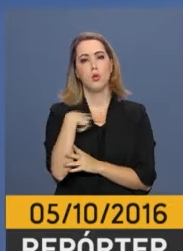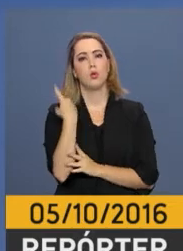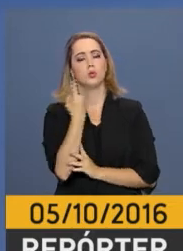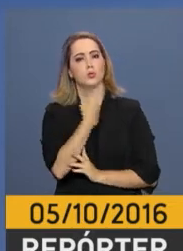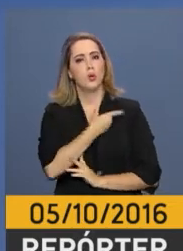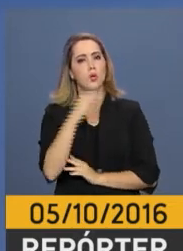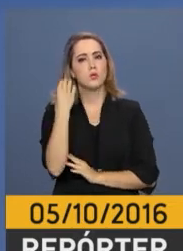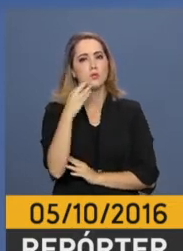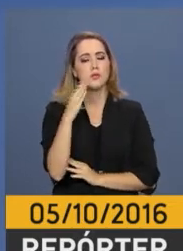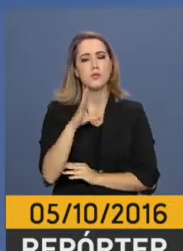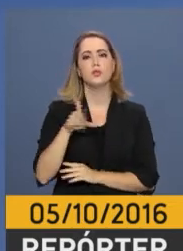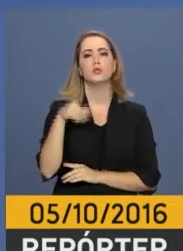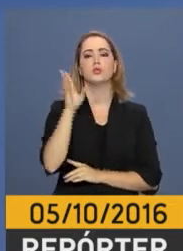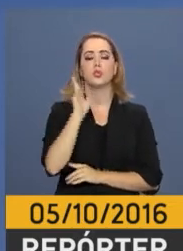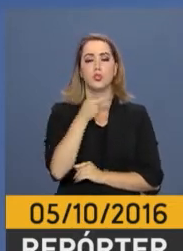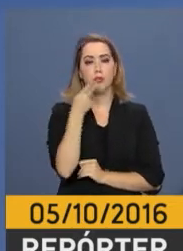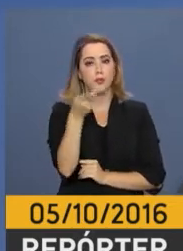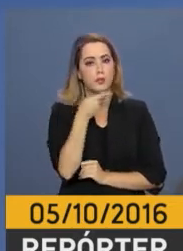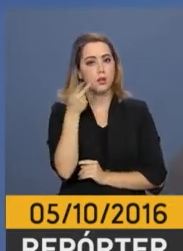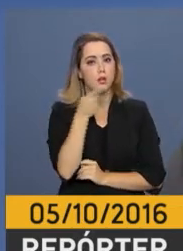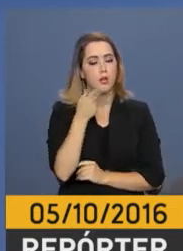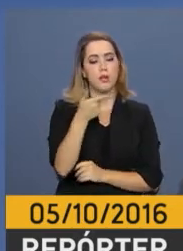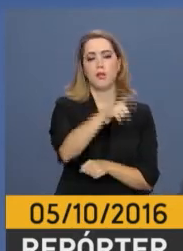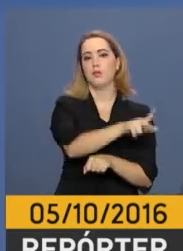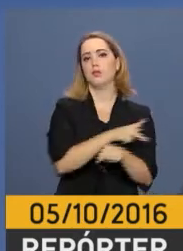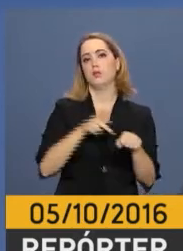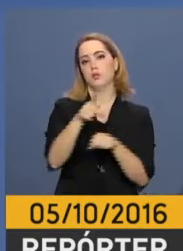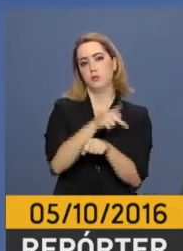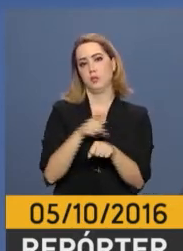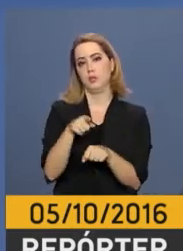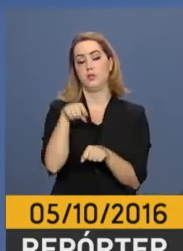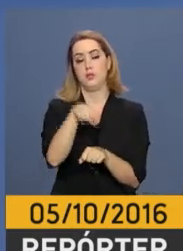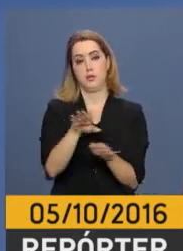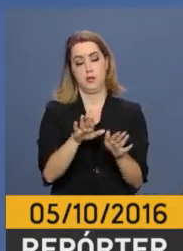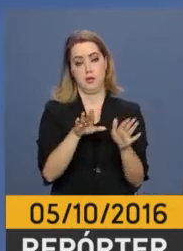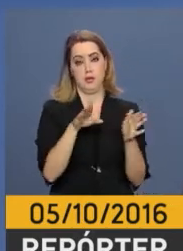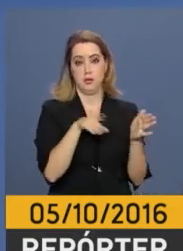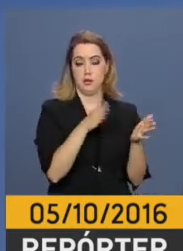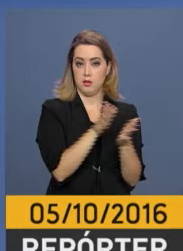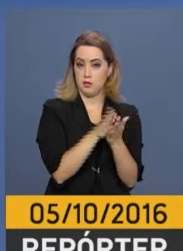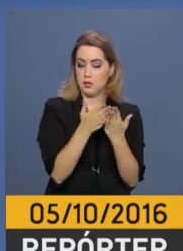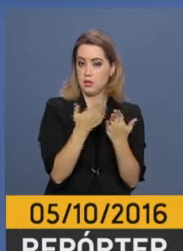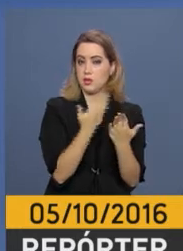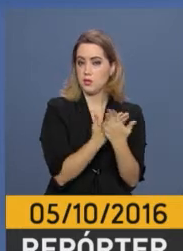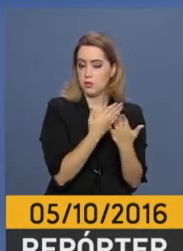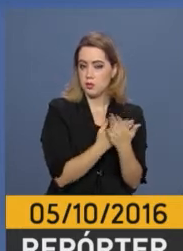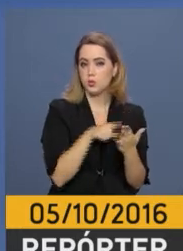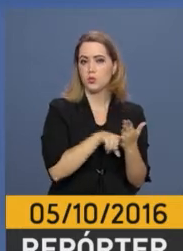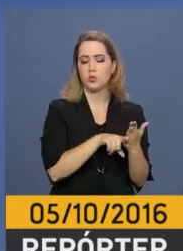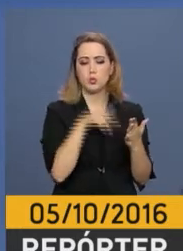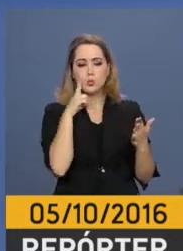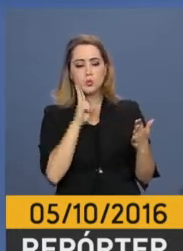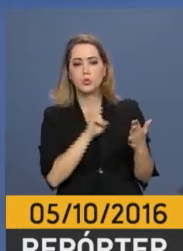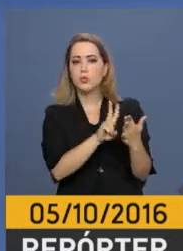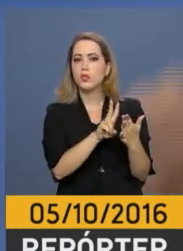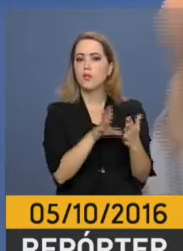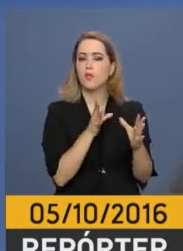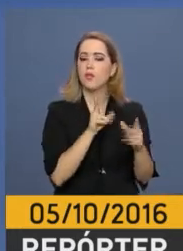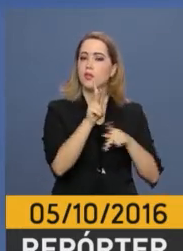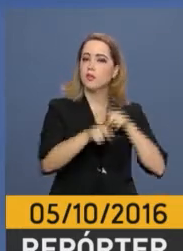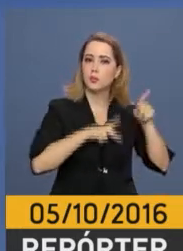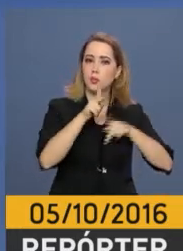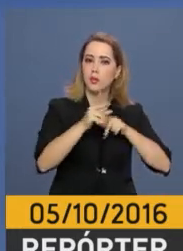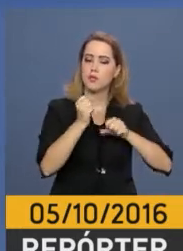trabalhos internacionais então é esses estudos longitudinais acompanhamento da população ano após